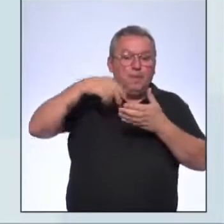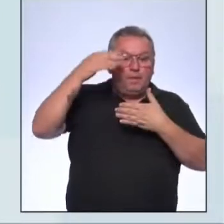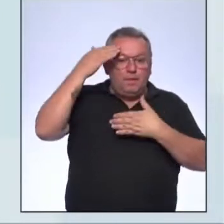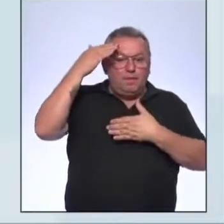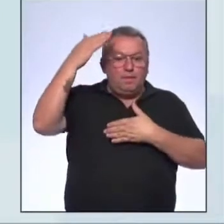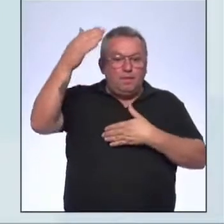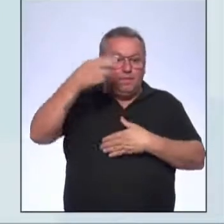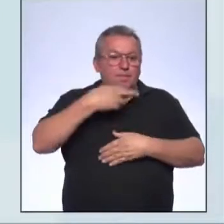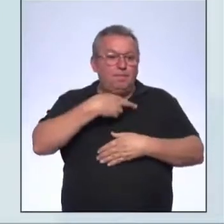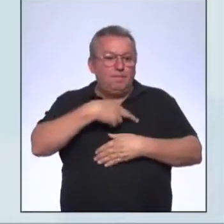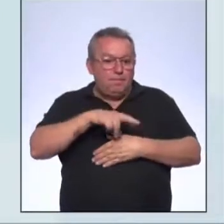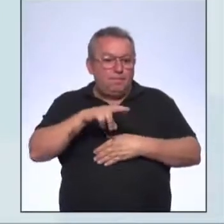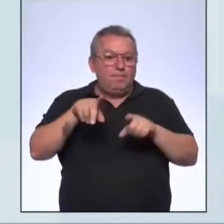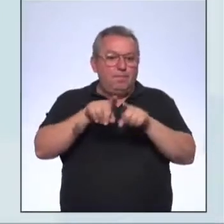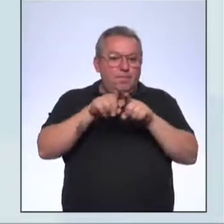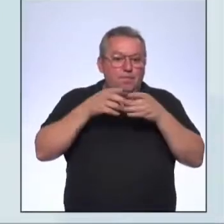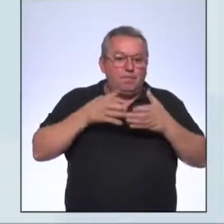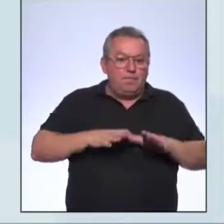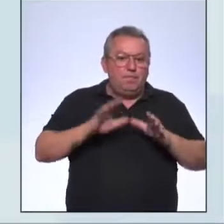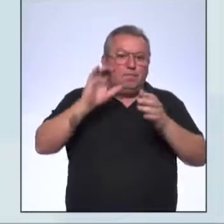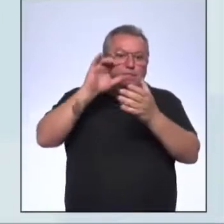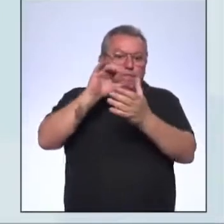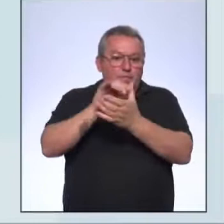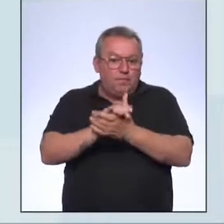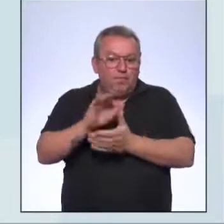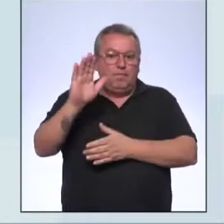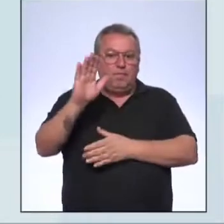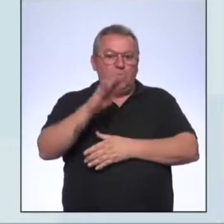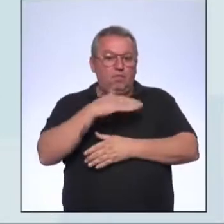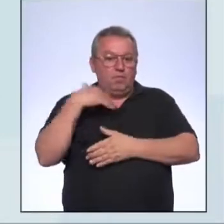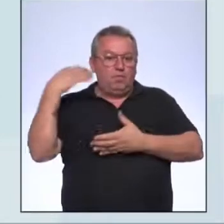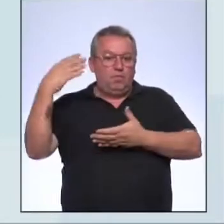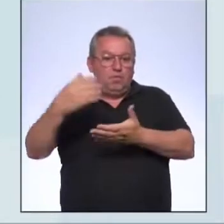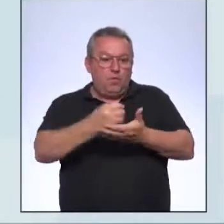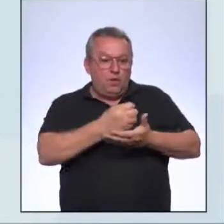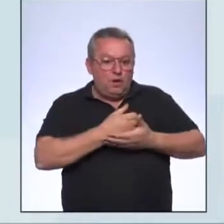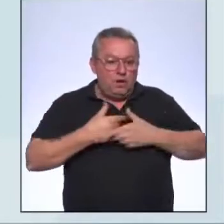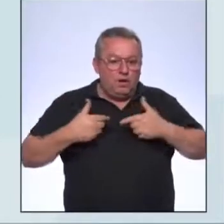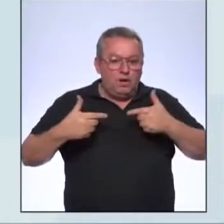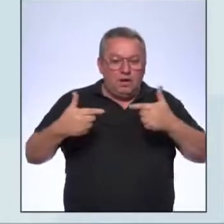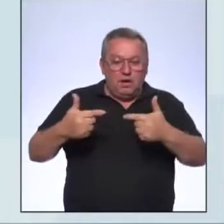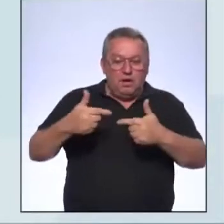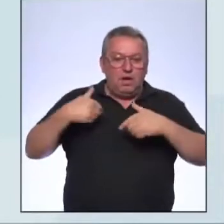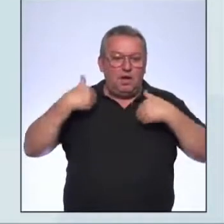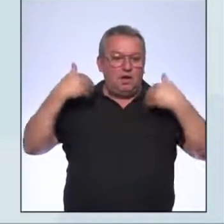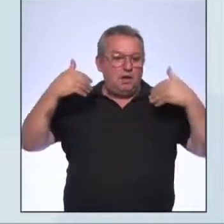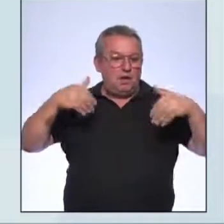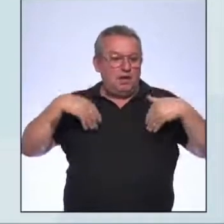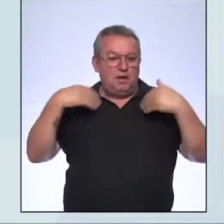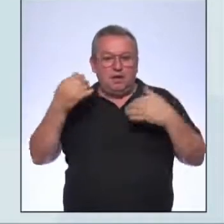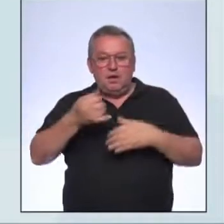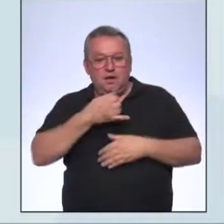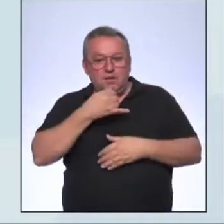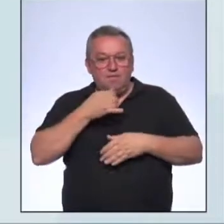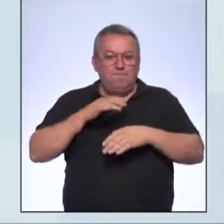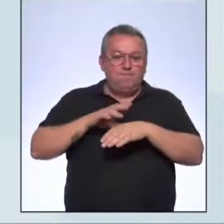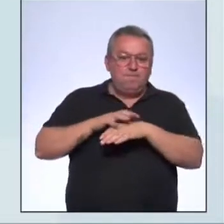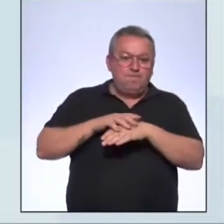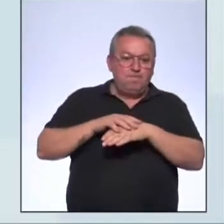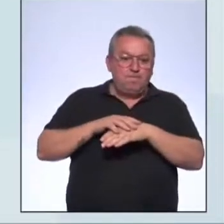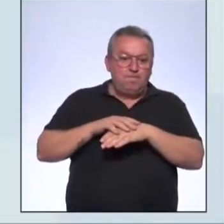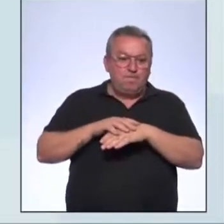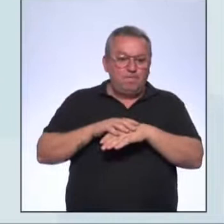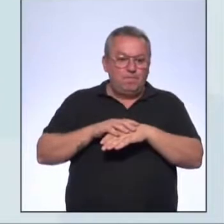em cerimônias e rituais de passagem, nascimento, casamento, morte, colheita, guerra, alegria, tristeza,